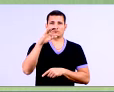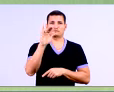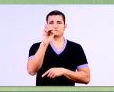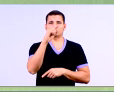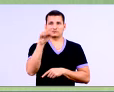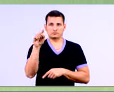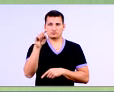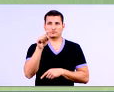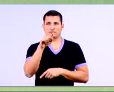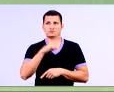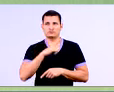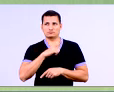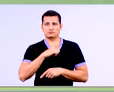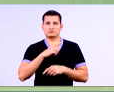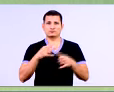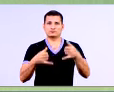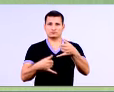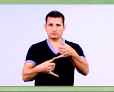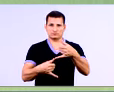Ela possui a chave